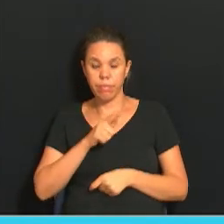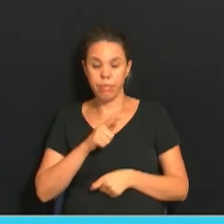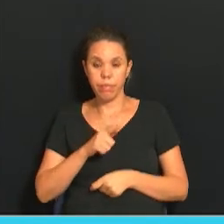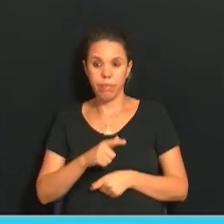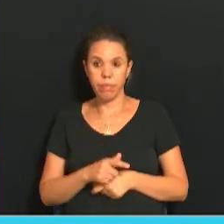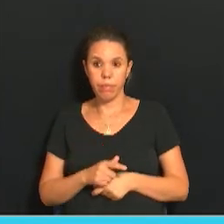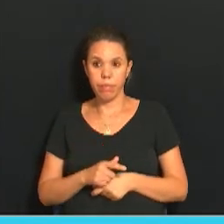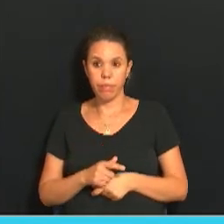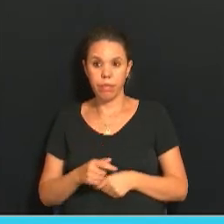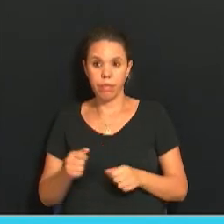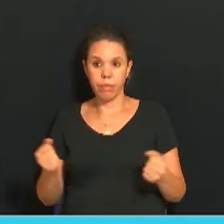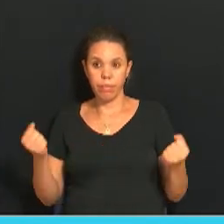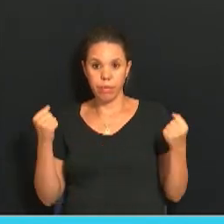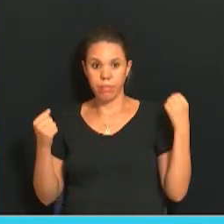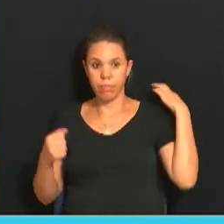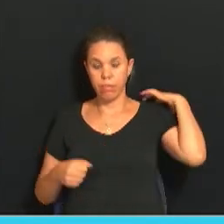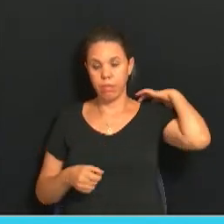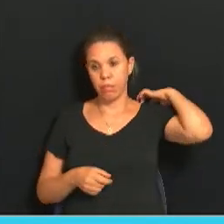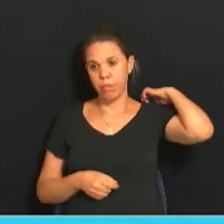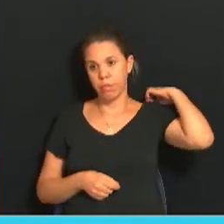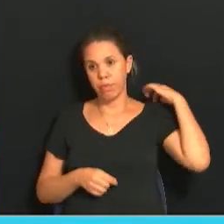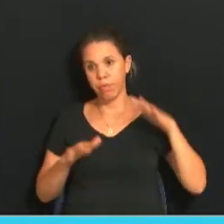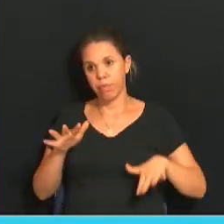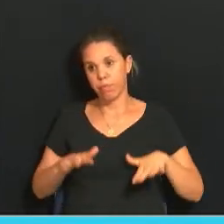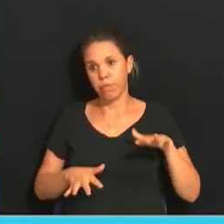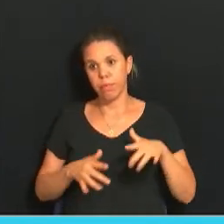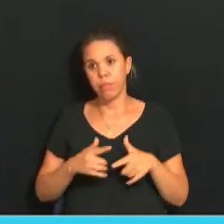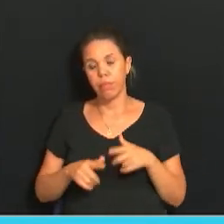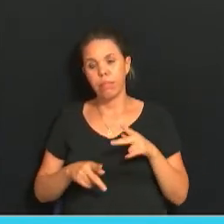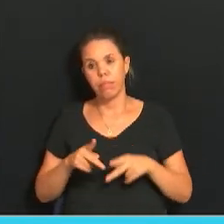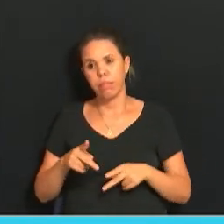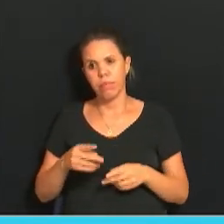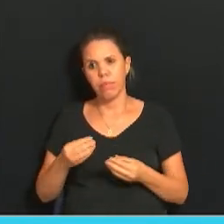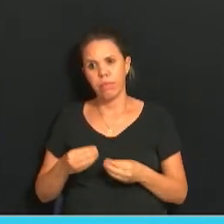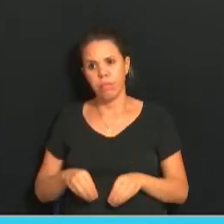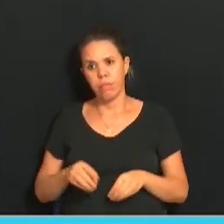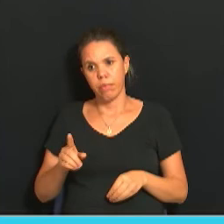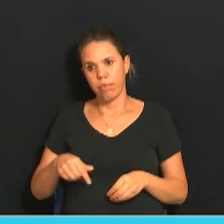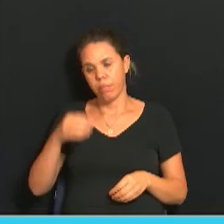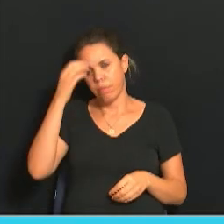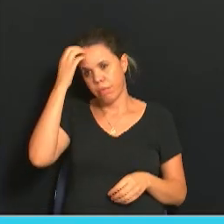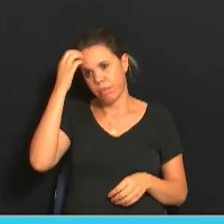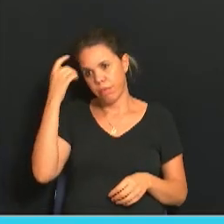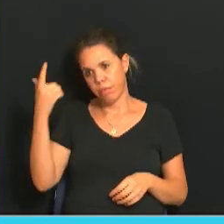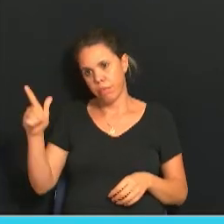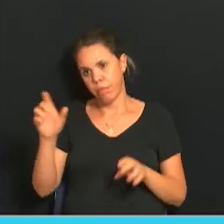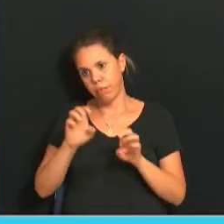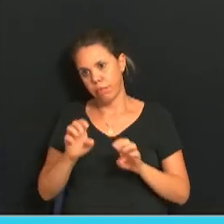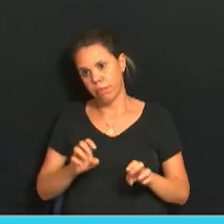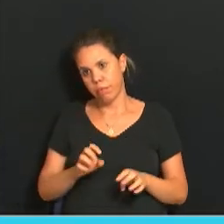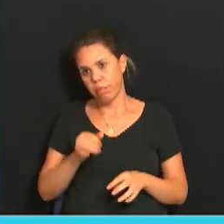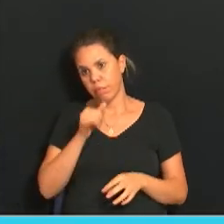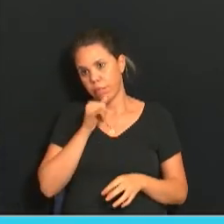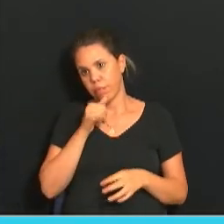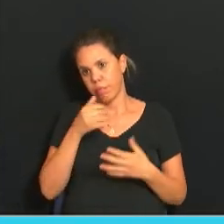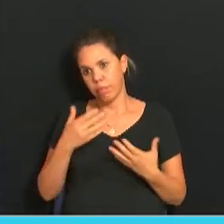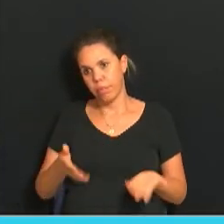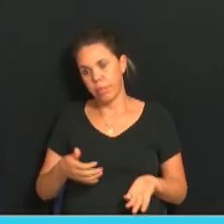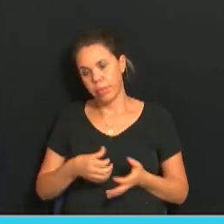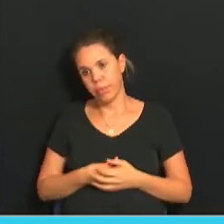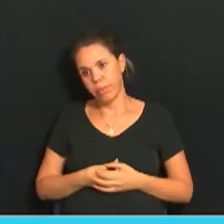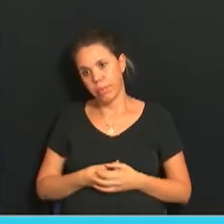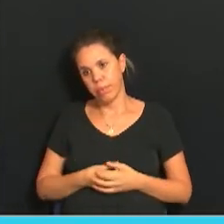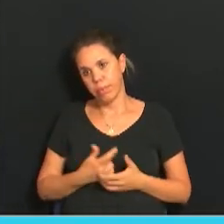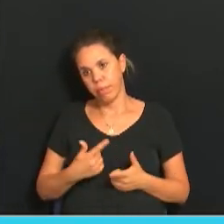de atividade, exceto naqueles casos em que o comprometimento de outras estruturas, por exemplo,